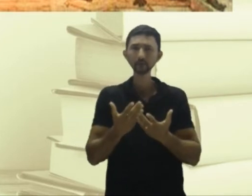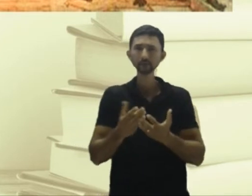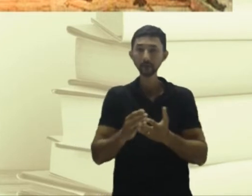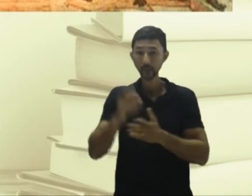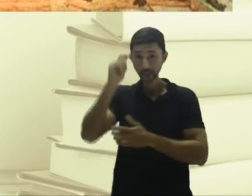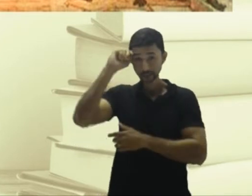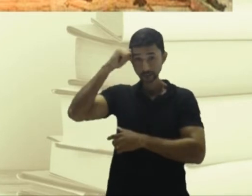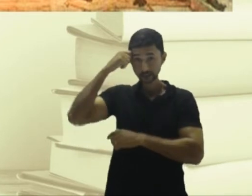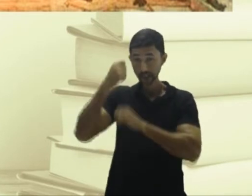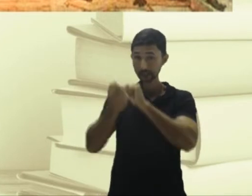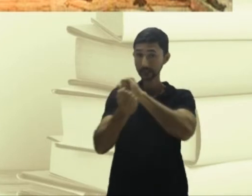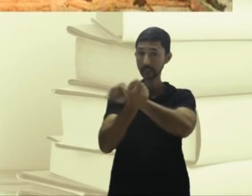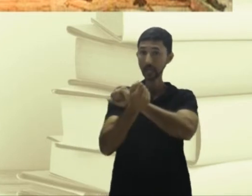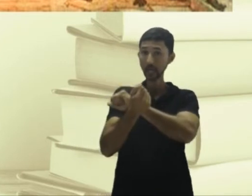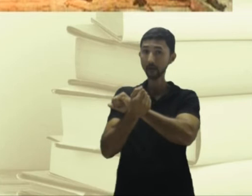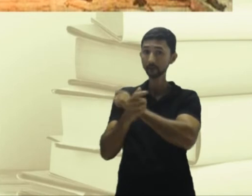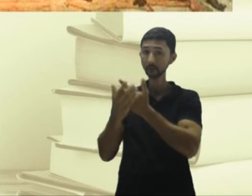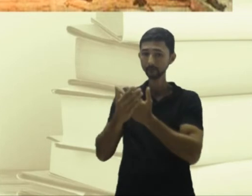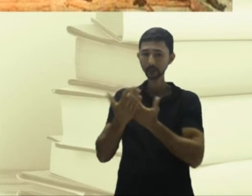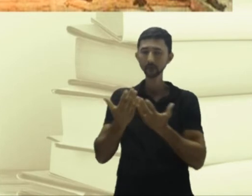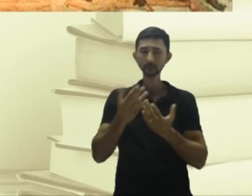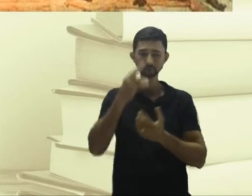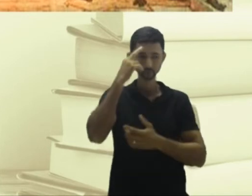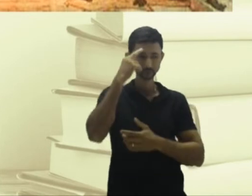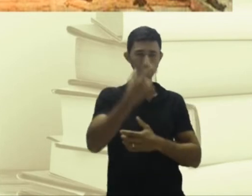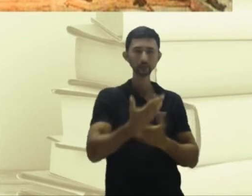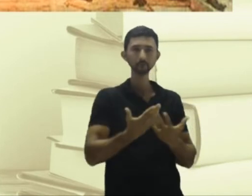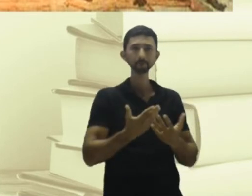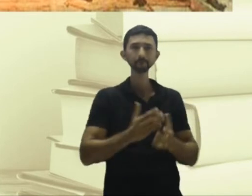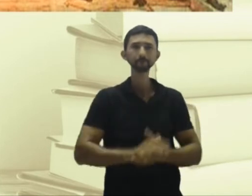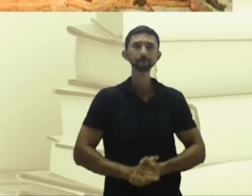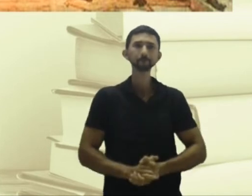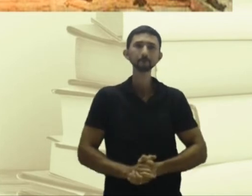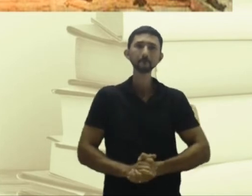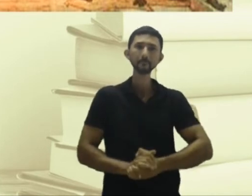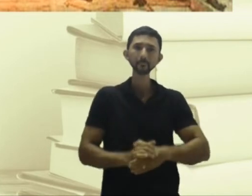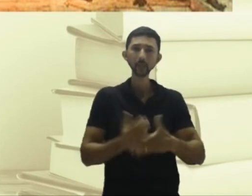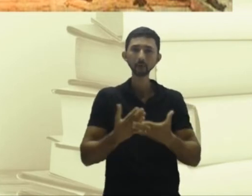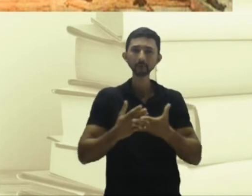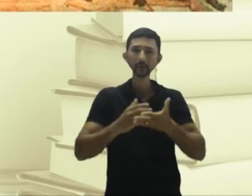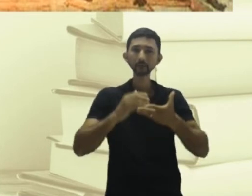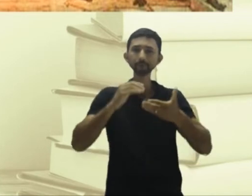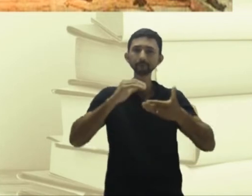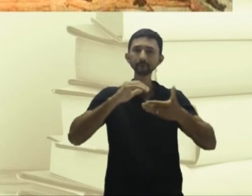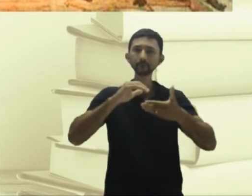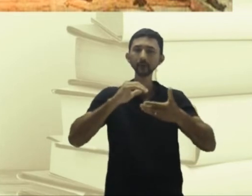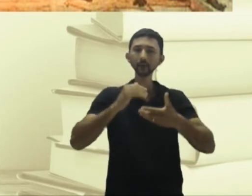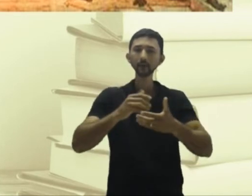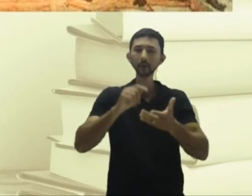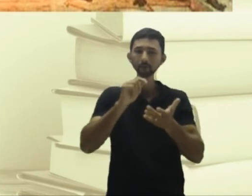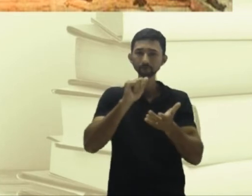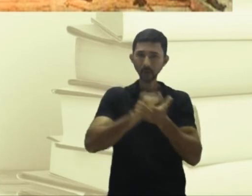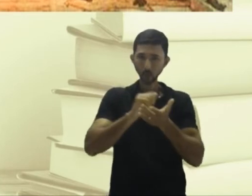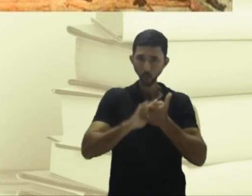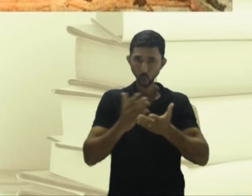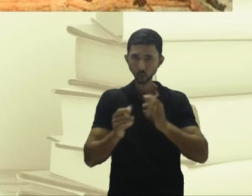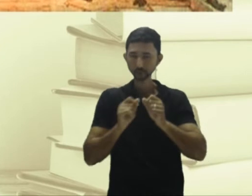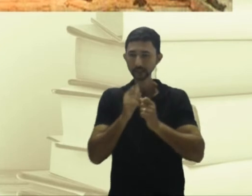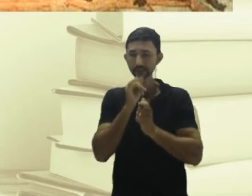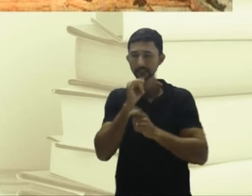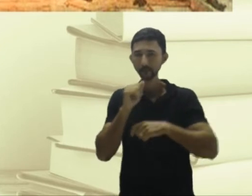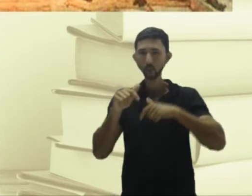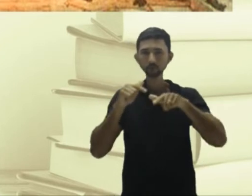esses escravos de ganho e seus senhores. Nesse acordo, no final de uma jornada de trabalho,